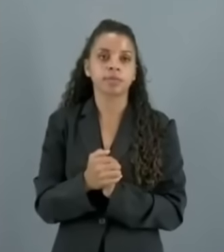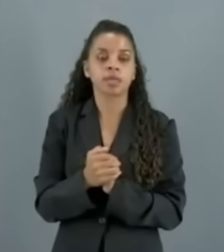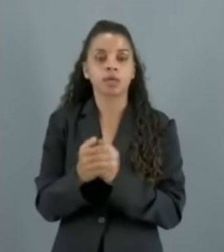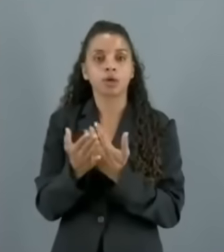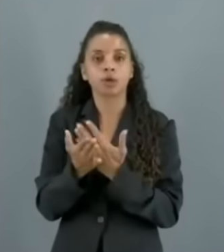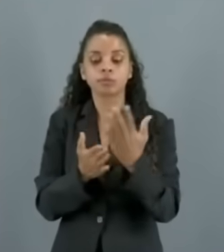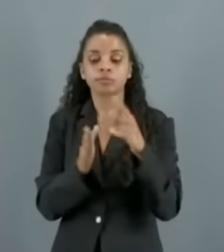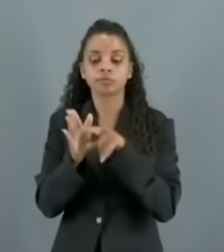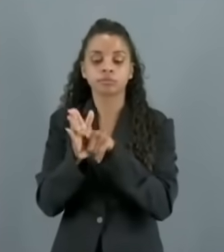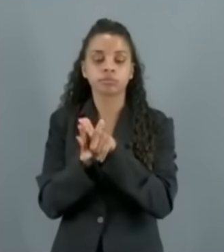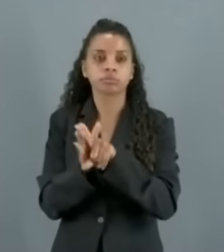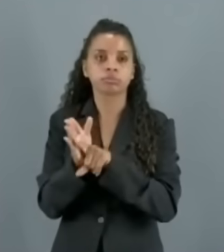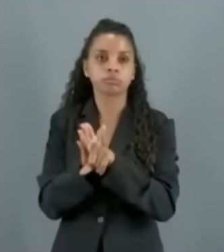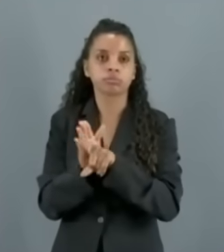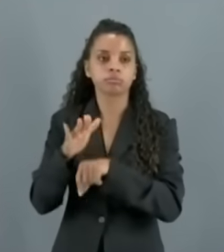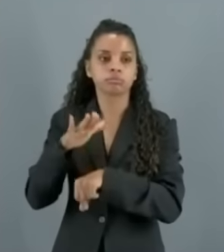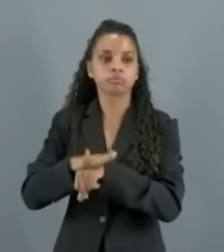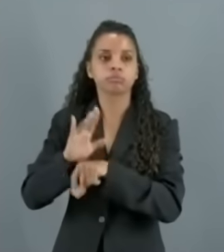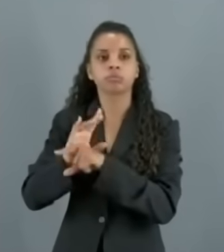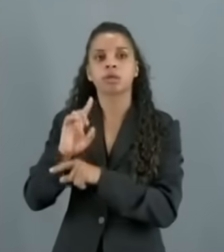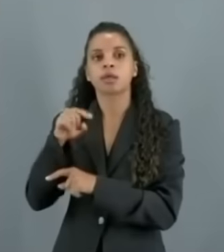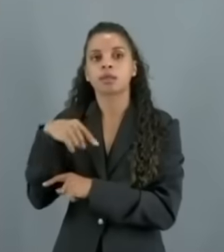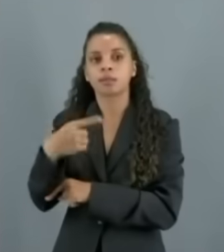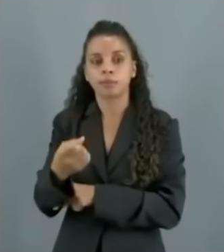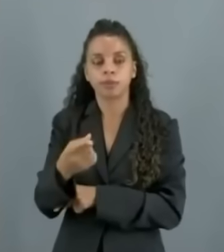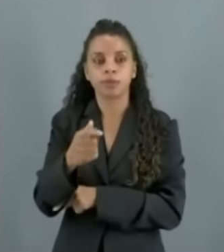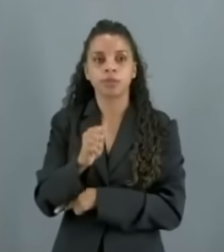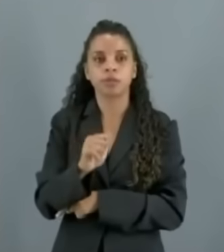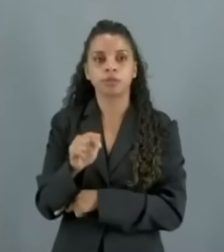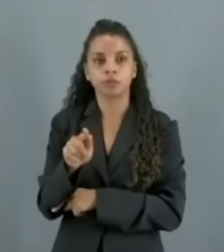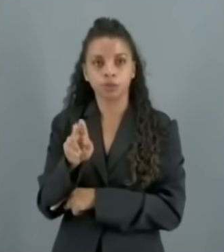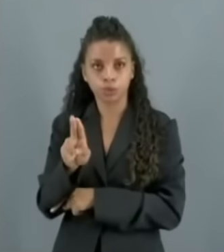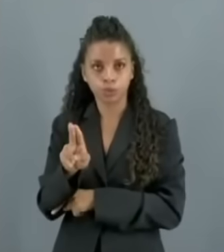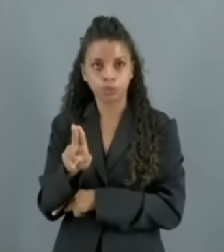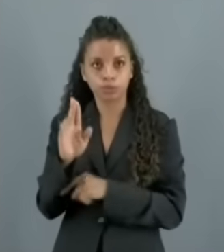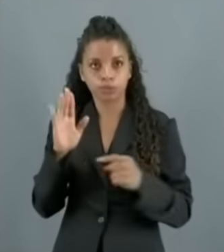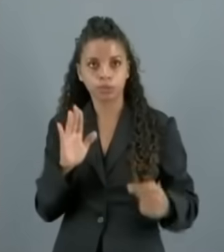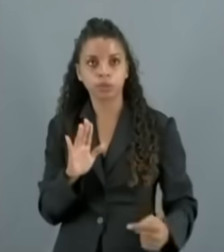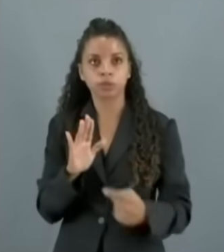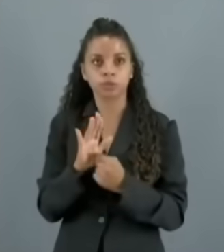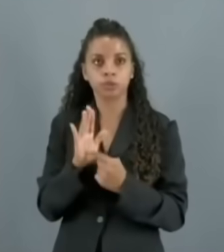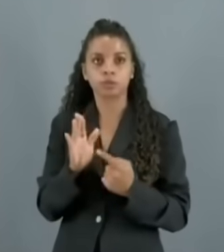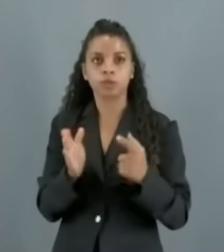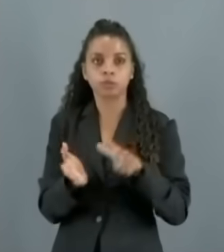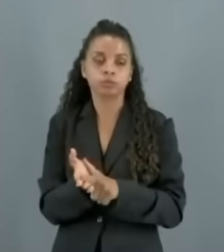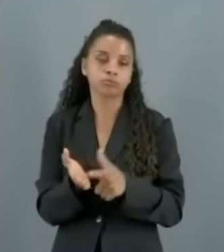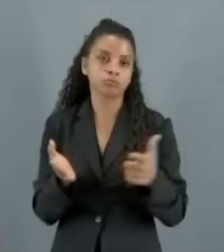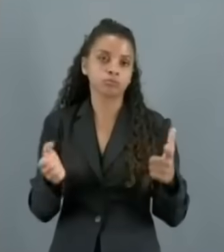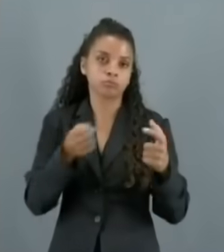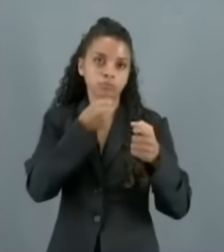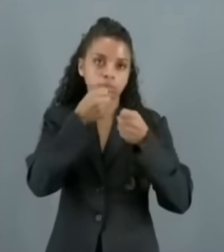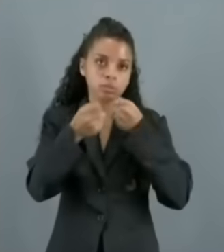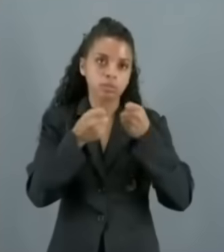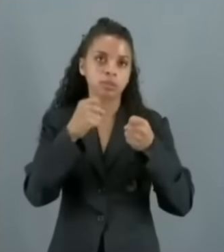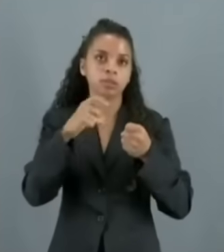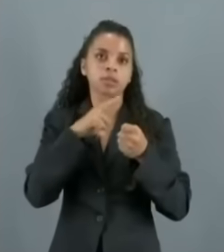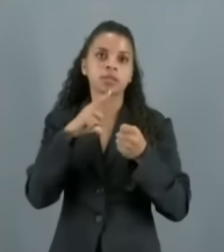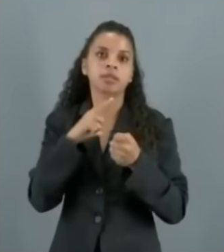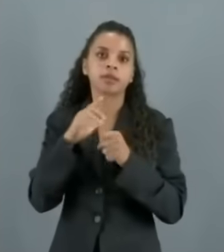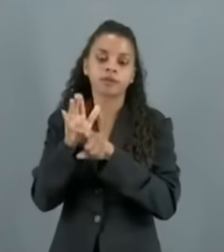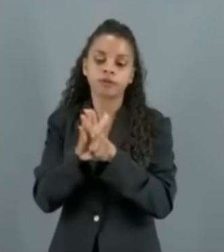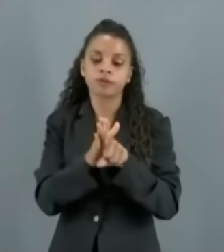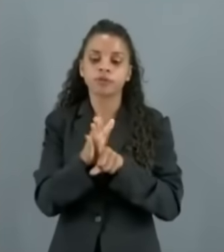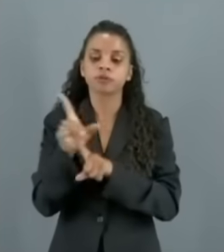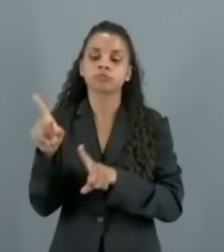investigação que ocorreu só após, interna do AGU, só após as denúncias da imprensa, houve claramente investigação seletiva. Aliás,